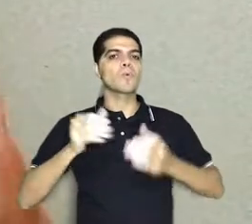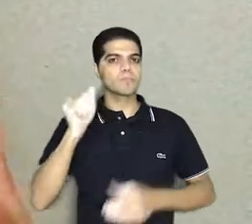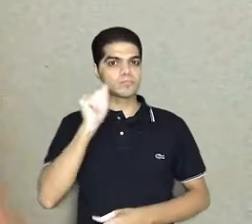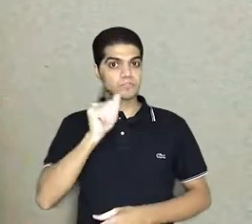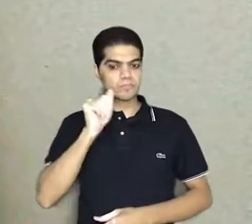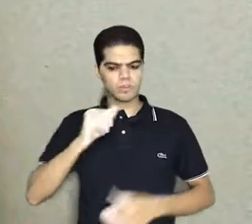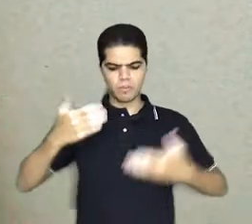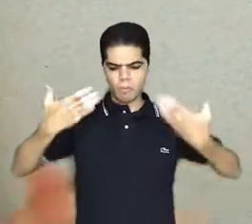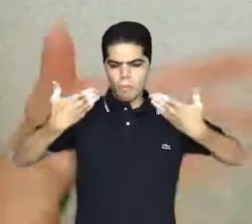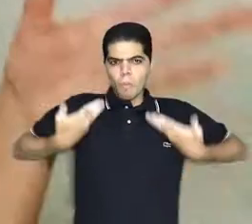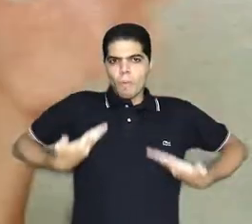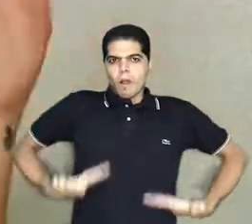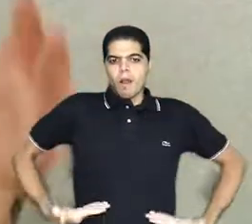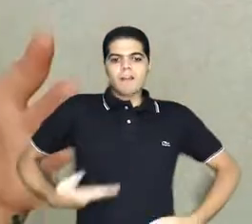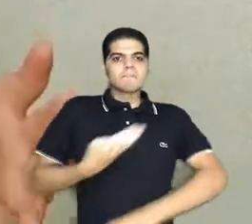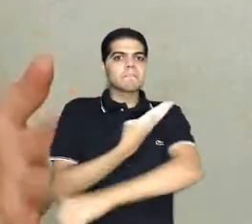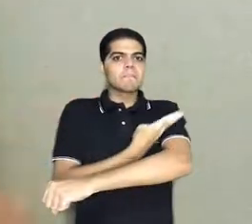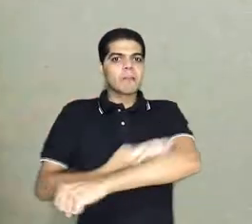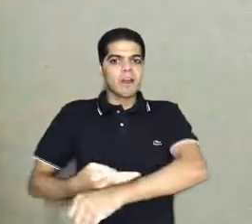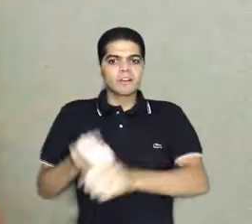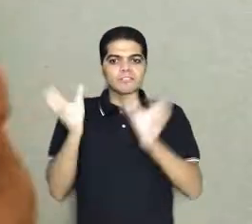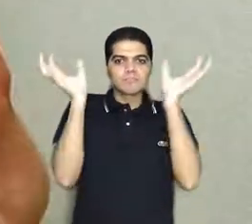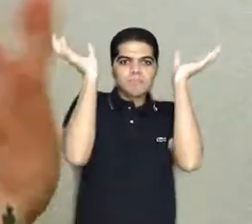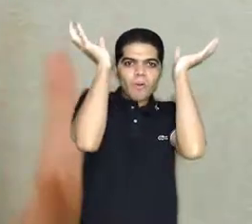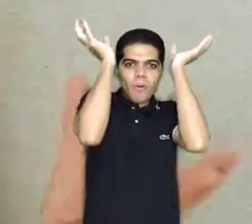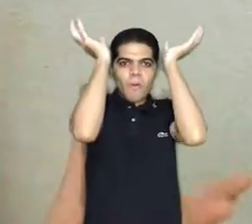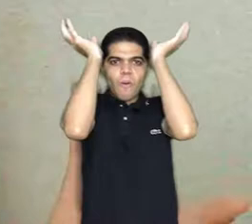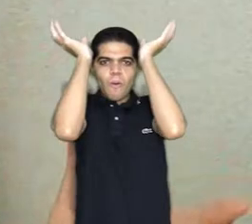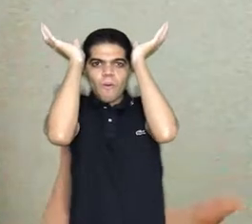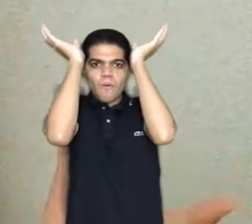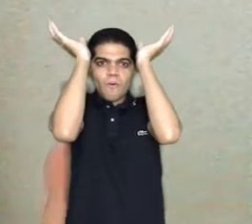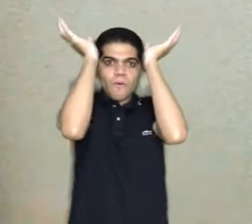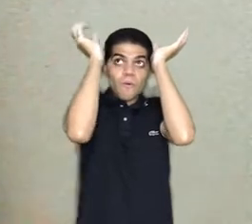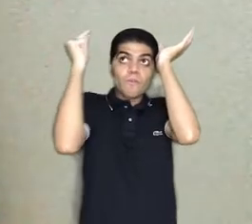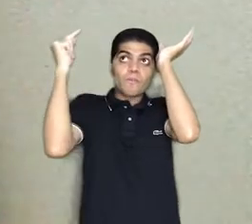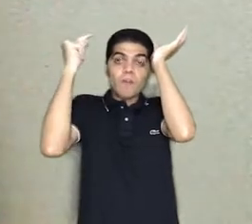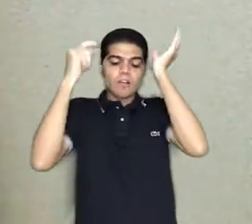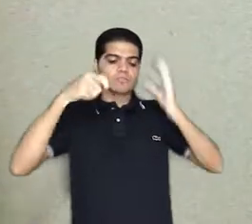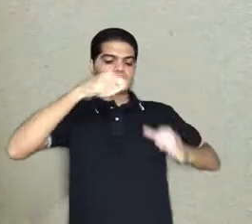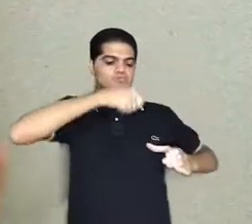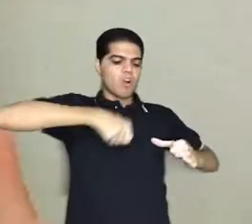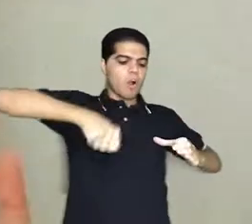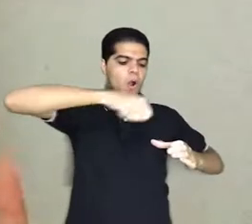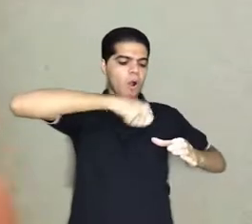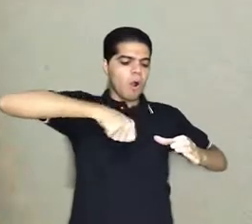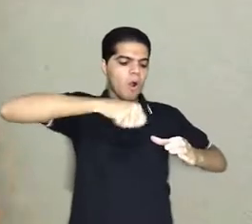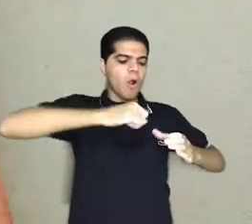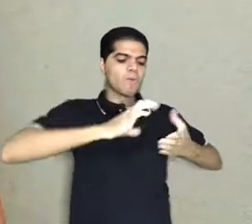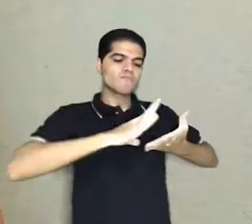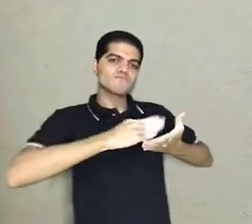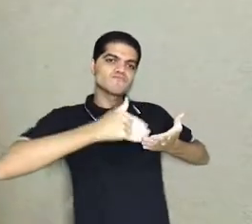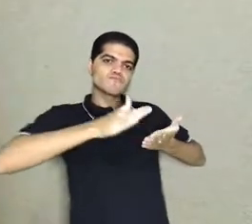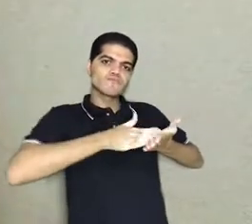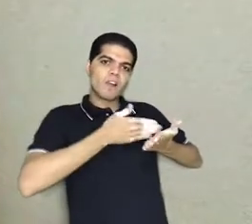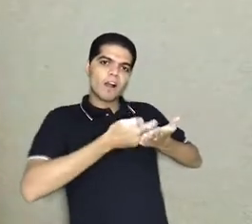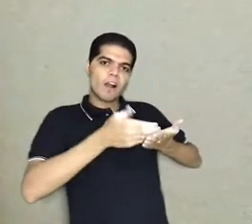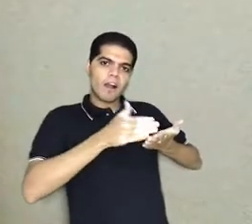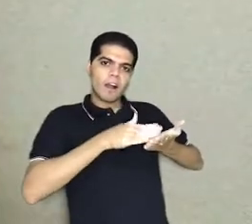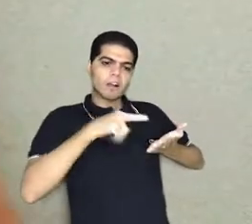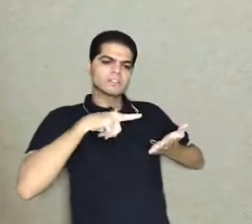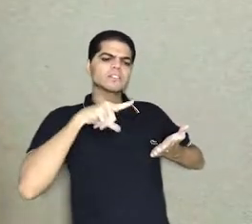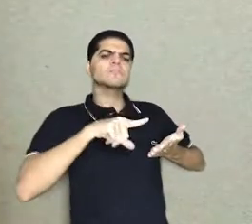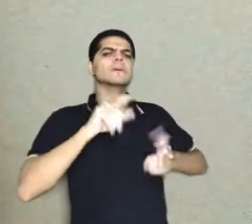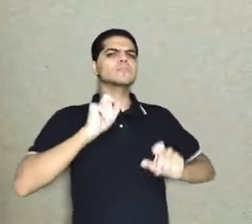saem de branco com panelas na cabeça, que simbolizam panelas de mingau. A história mais popular dessas mulheres é que,